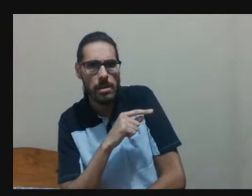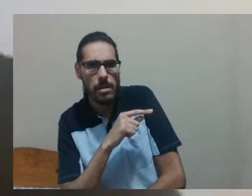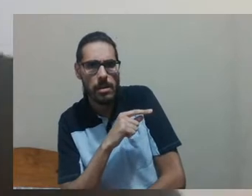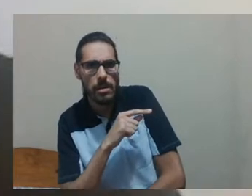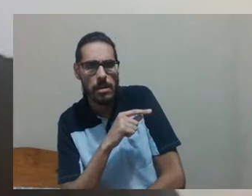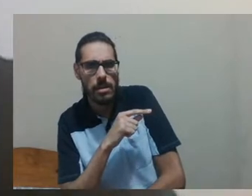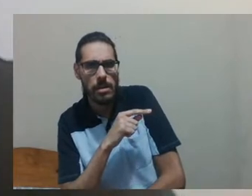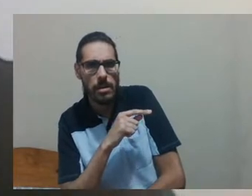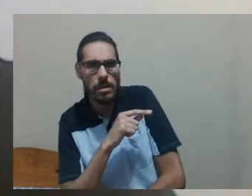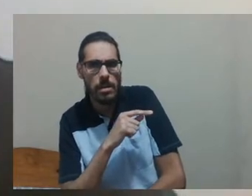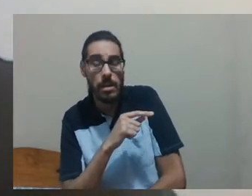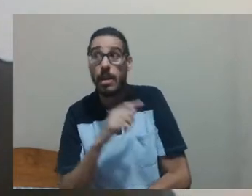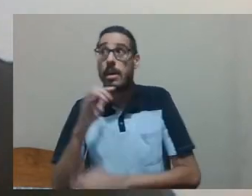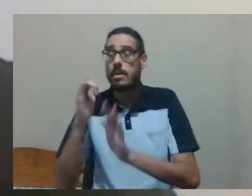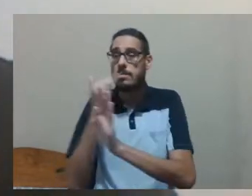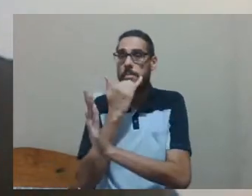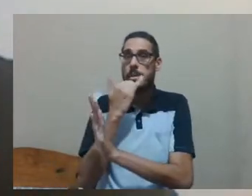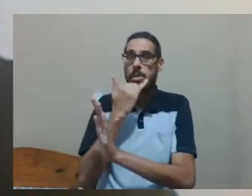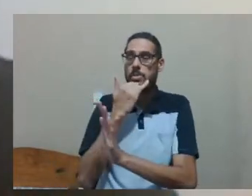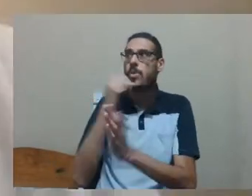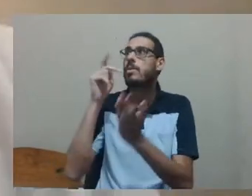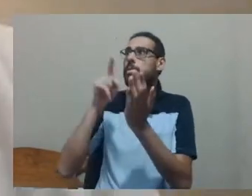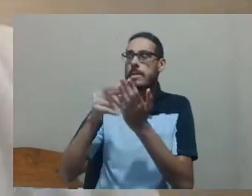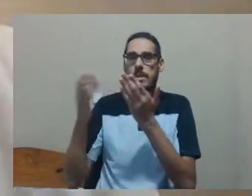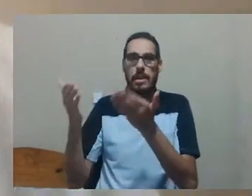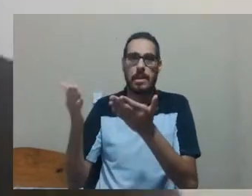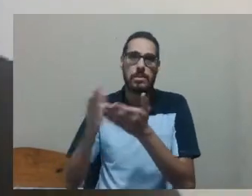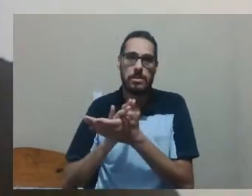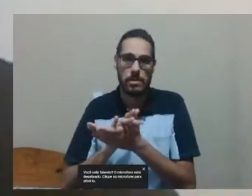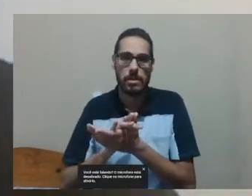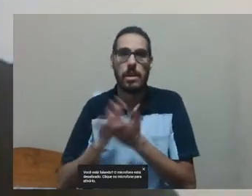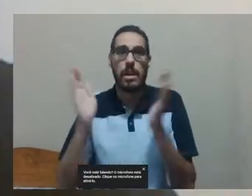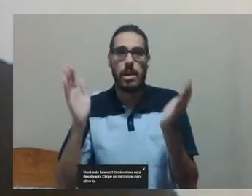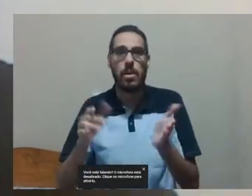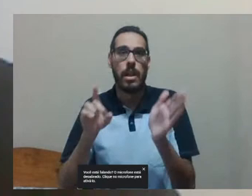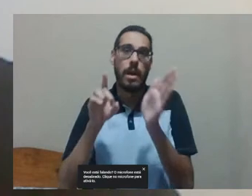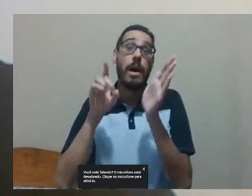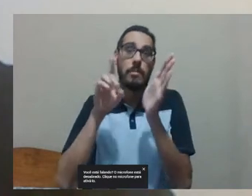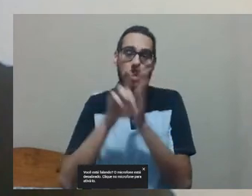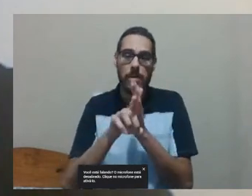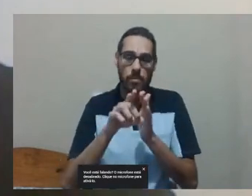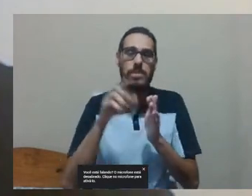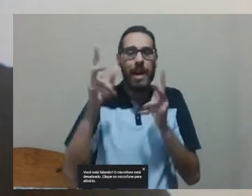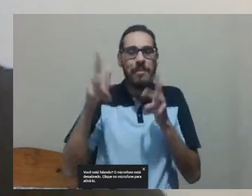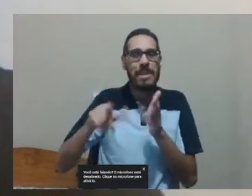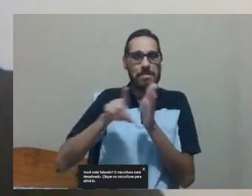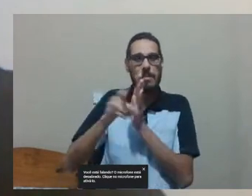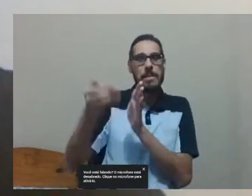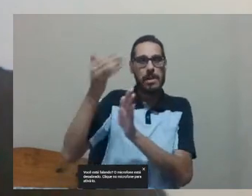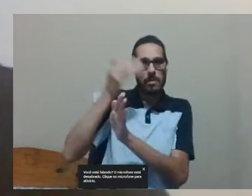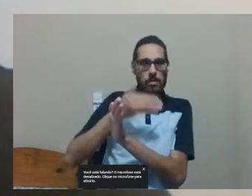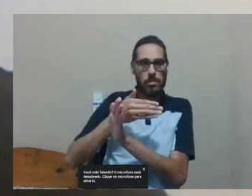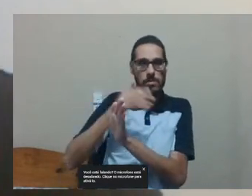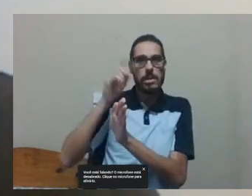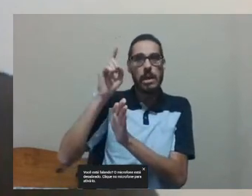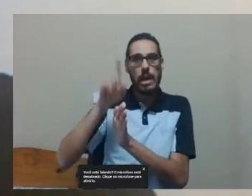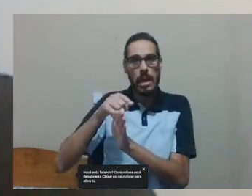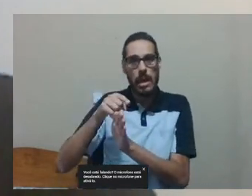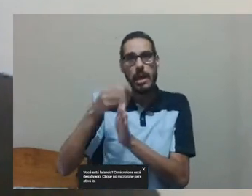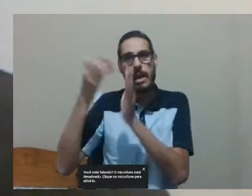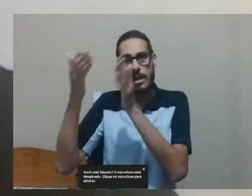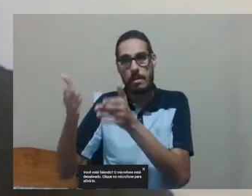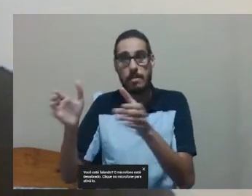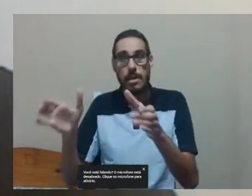segunda. Me perdoe. Sim, a pergunta agora a ser respondida, perdão, é pela chapa